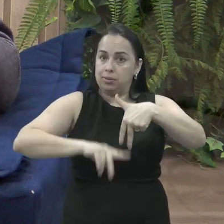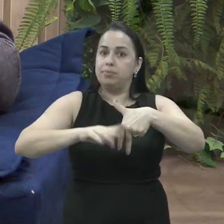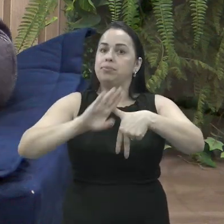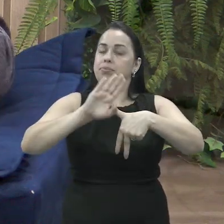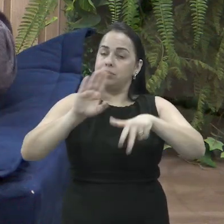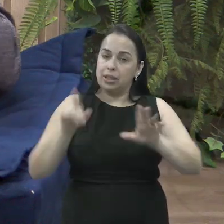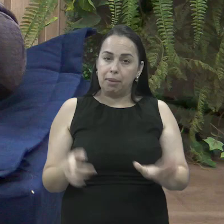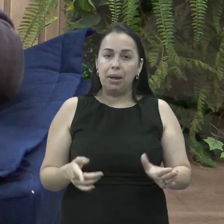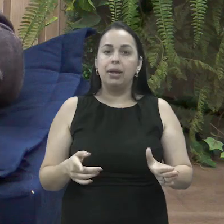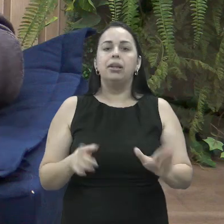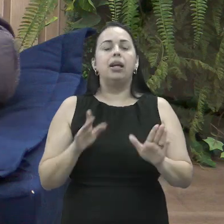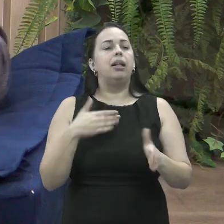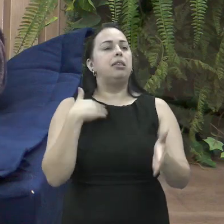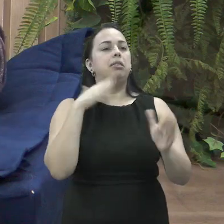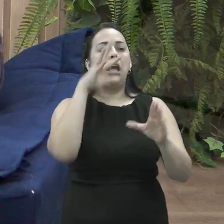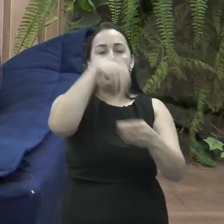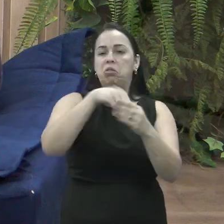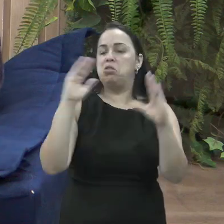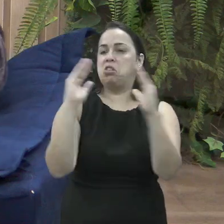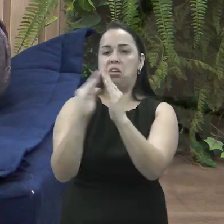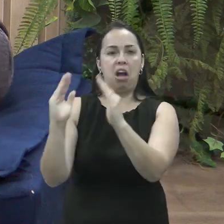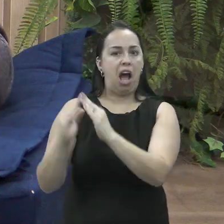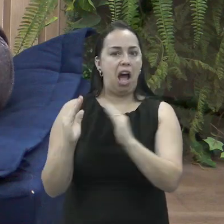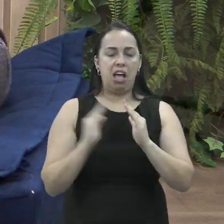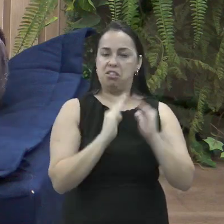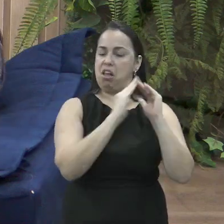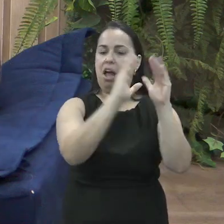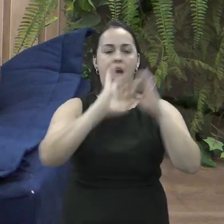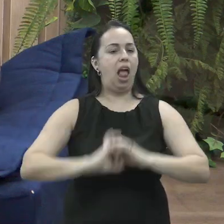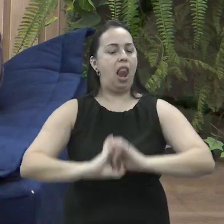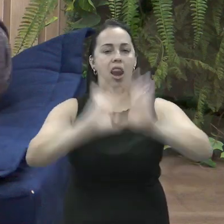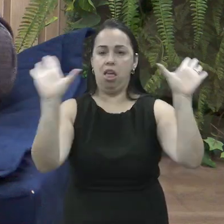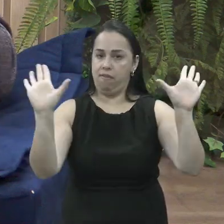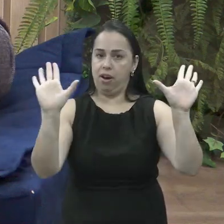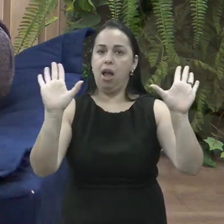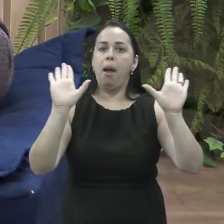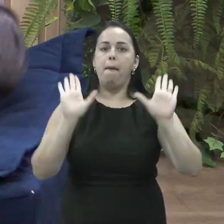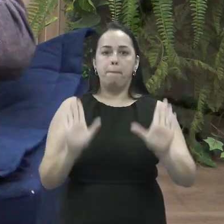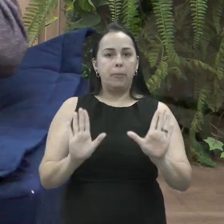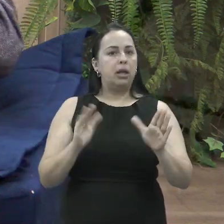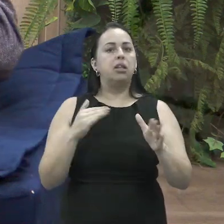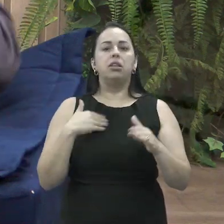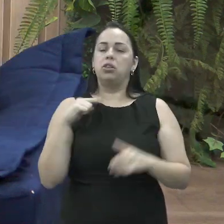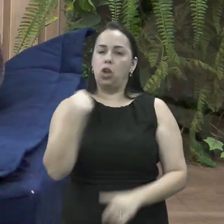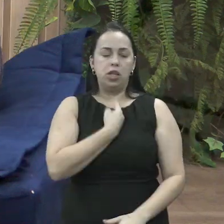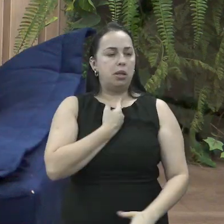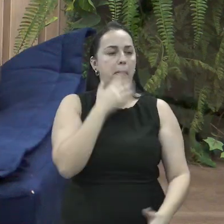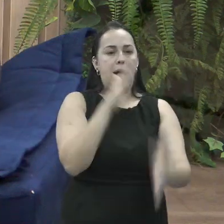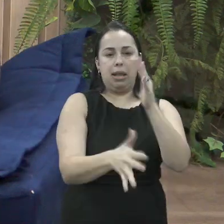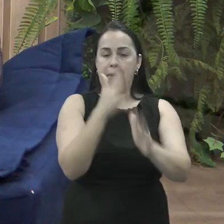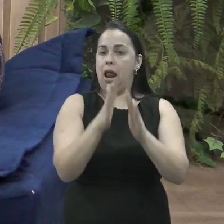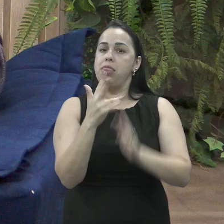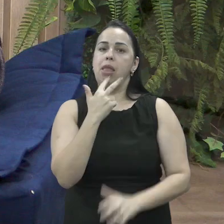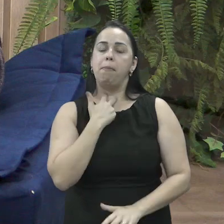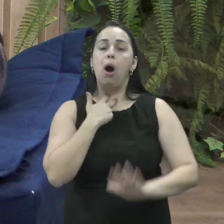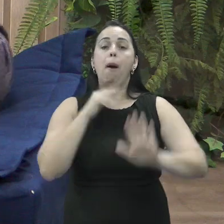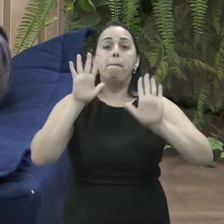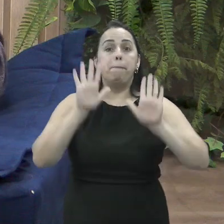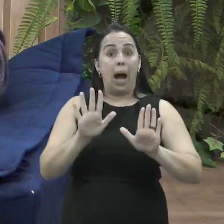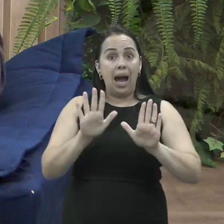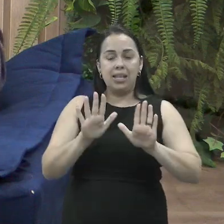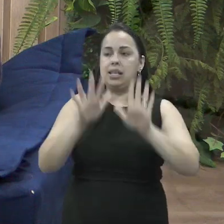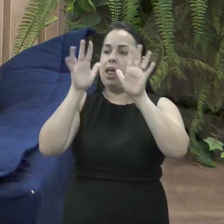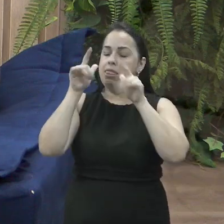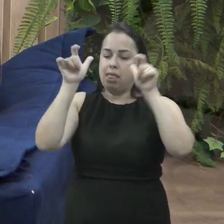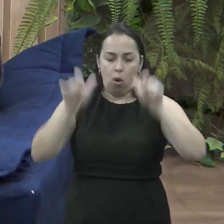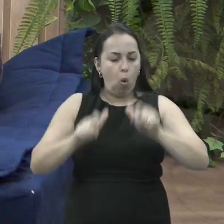nas escolas, nos ambientes públicos. O que cada um faz na sua casa, o que cada um faz dentro do seu ambiente é legítimo e eu acho que isso nós não podemos mexer.